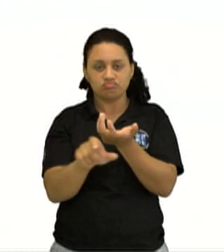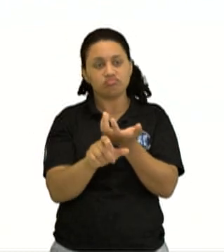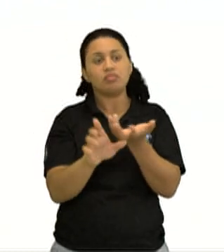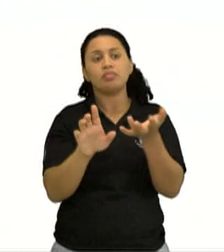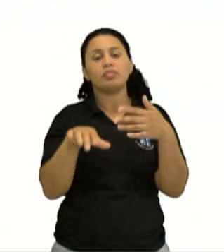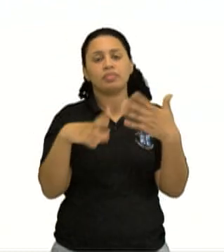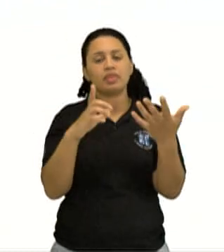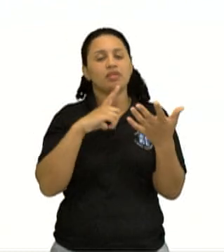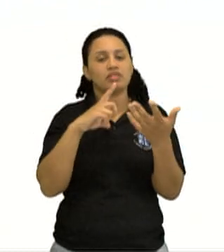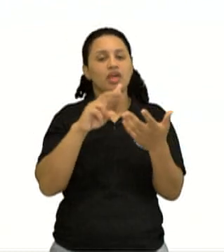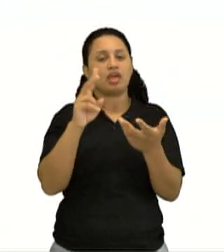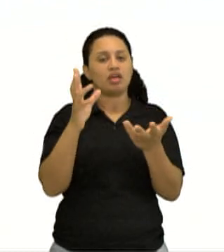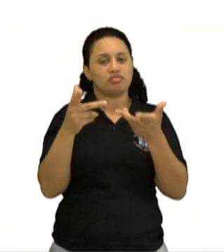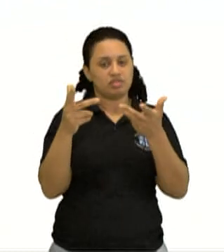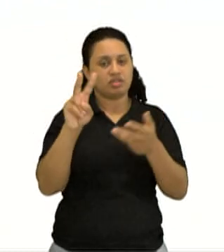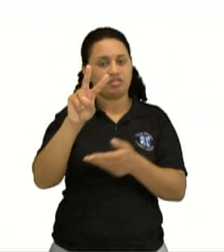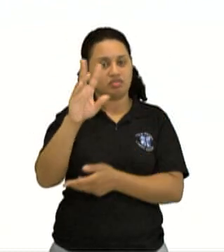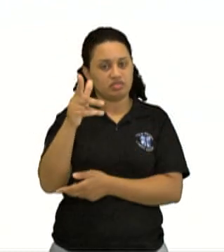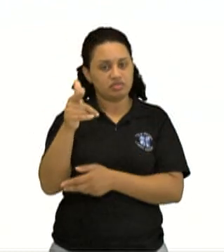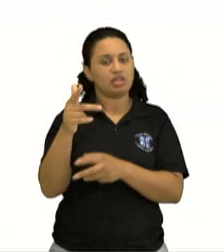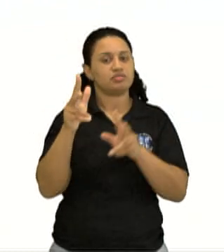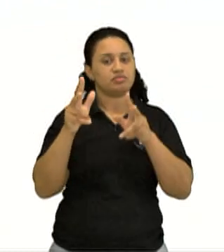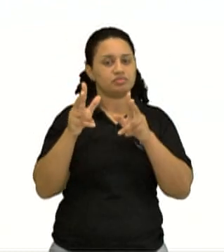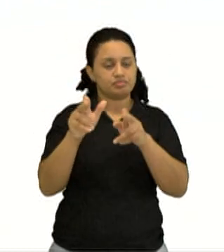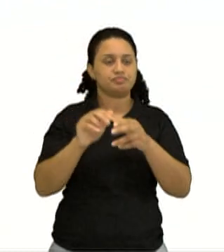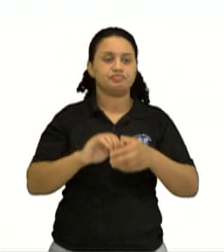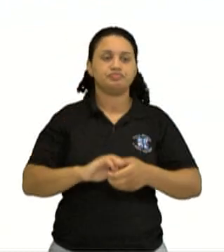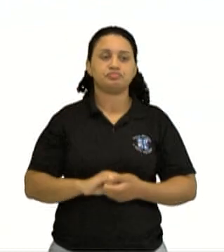módulo a mesma velocidade. Ok.